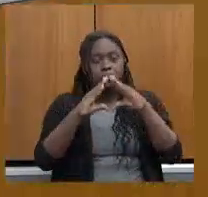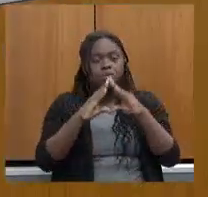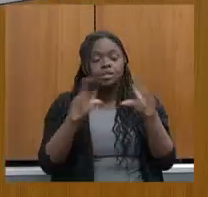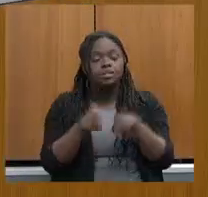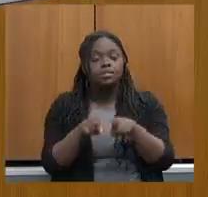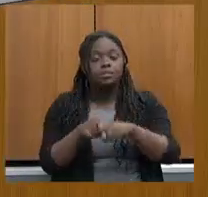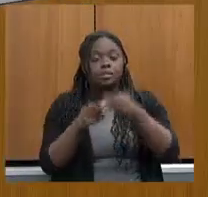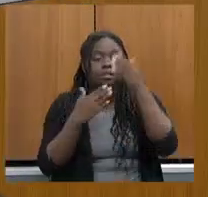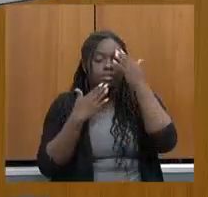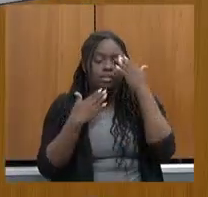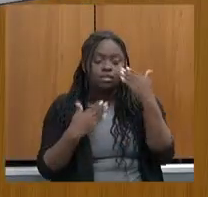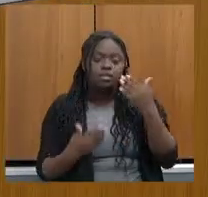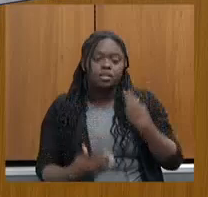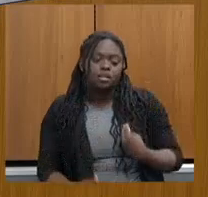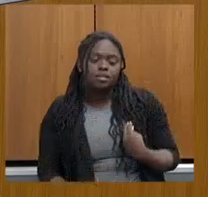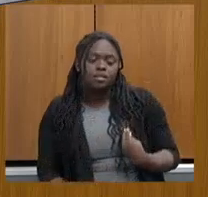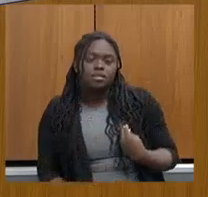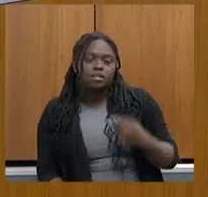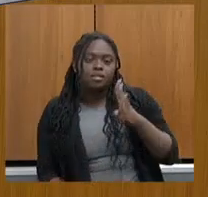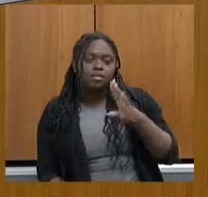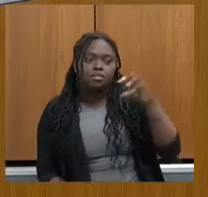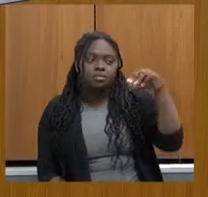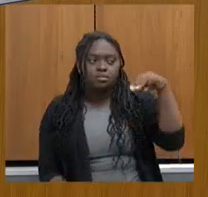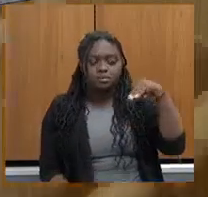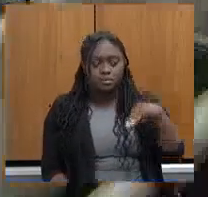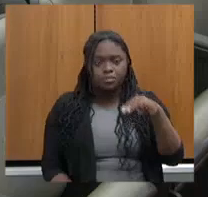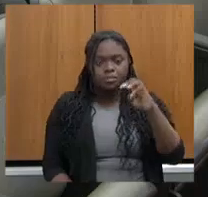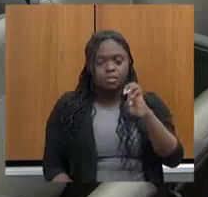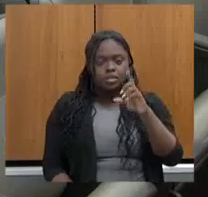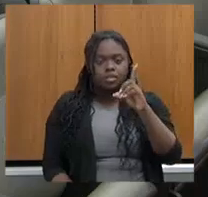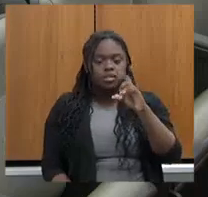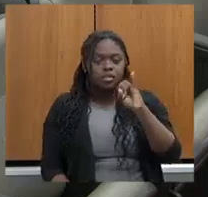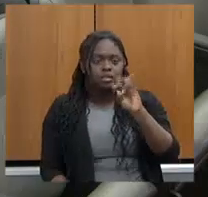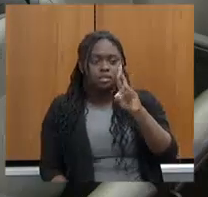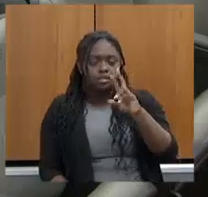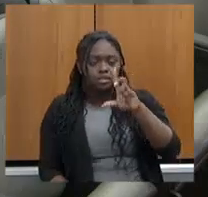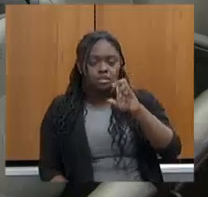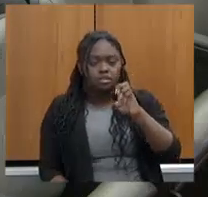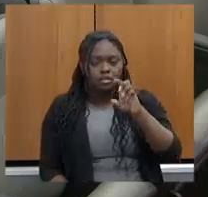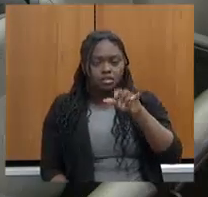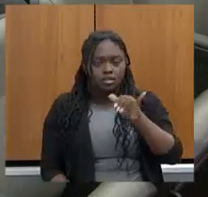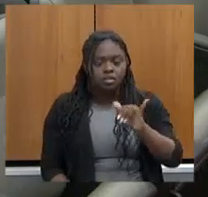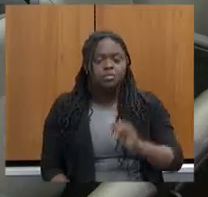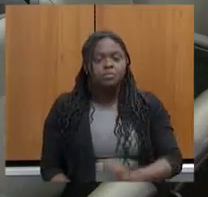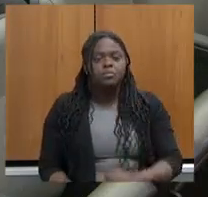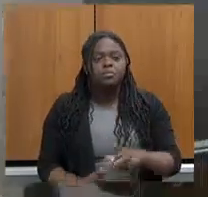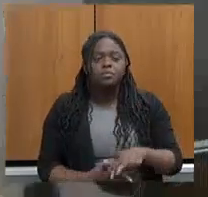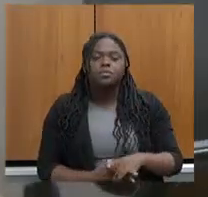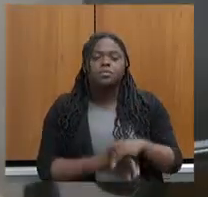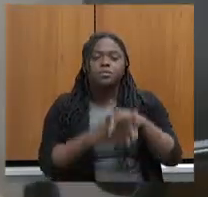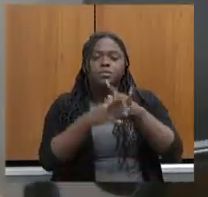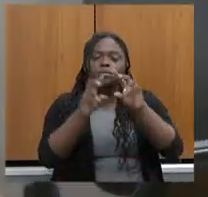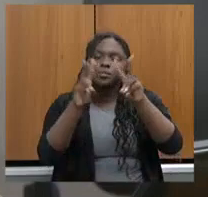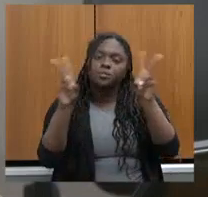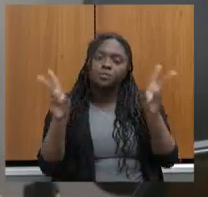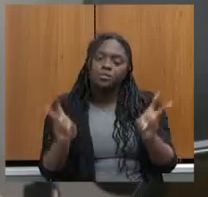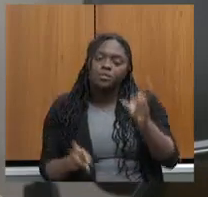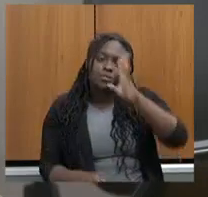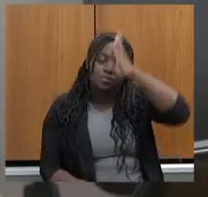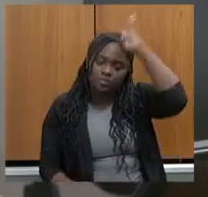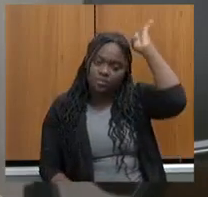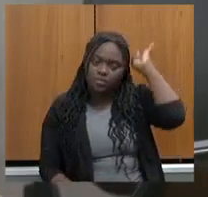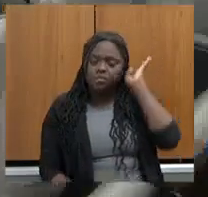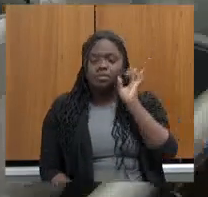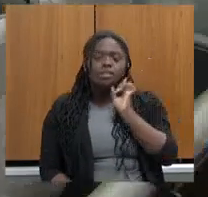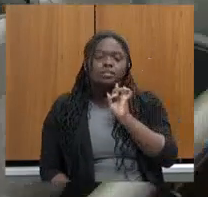do coronel BM edirlei Viana da Silva diretor de assuntos profissionais do Corpo Bombeiro Militar de Minas Gerais